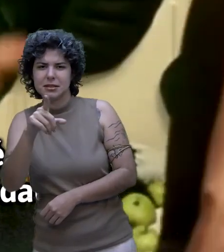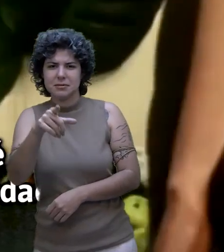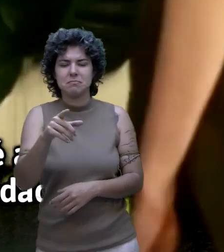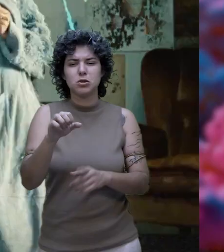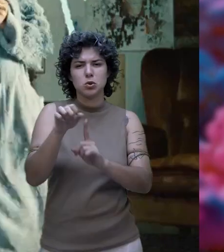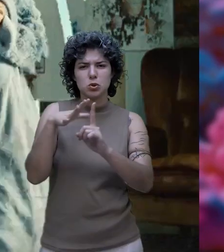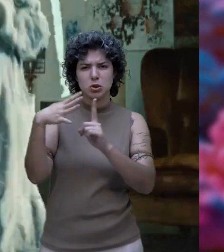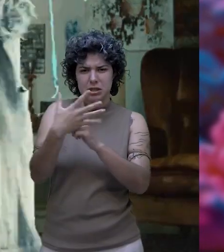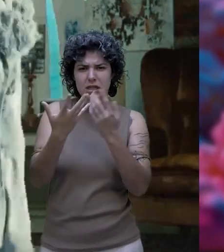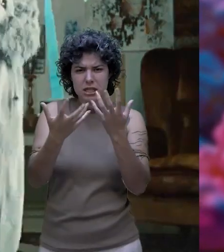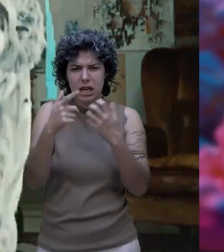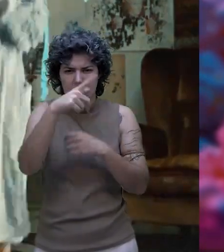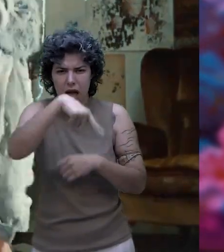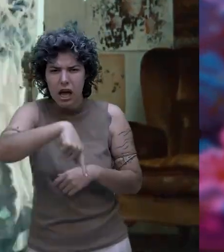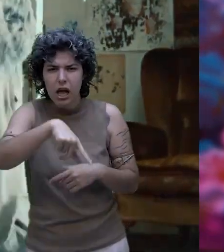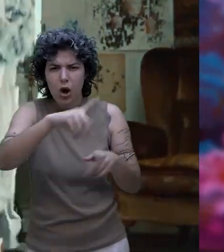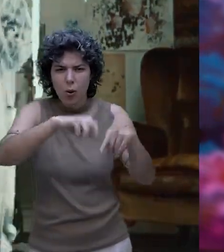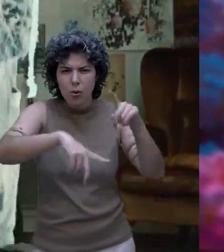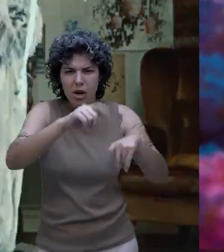em chamas.